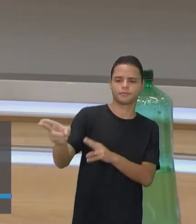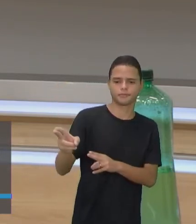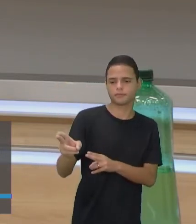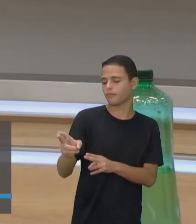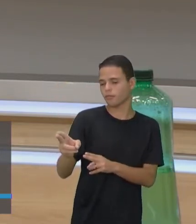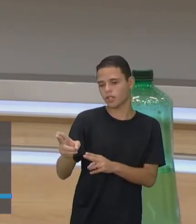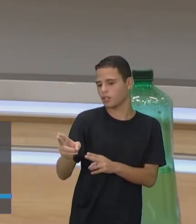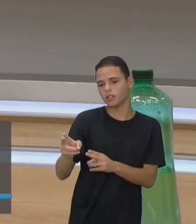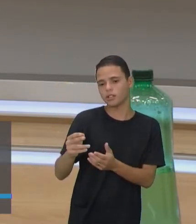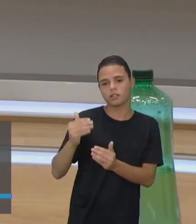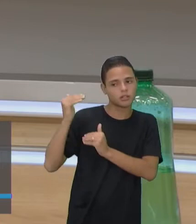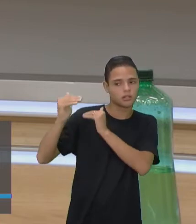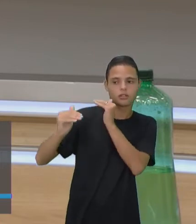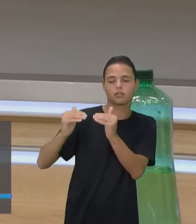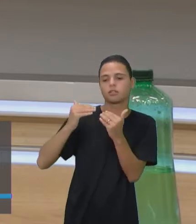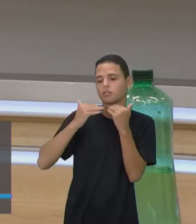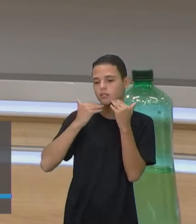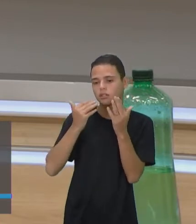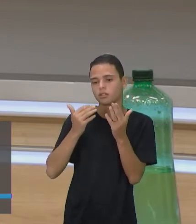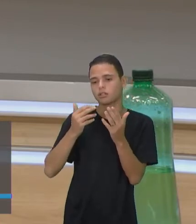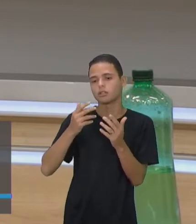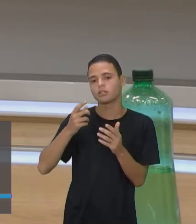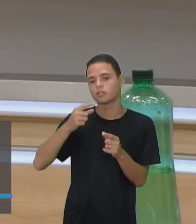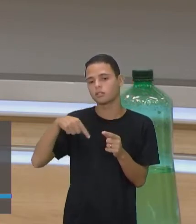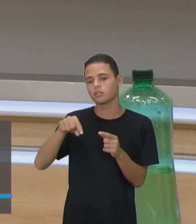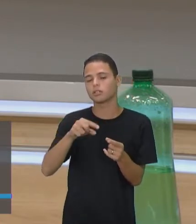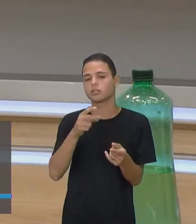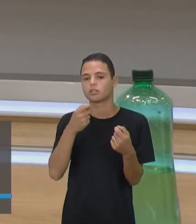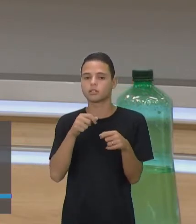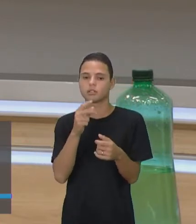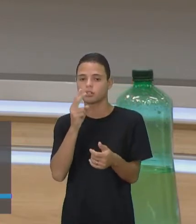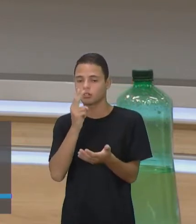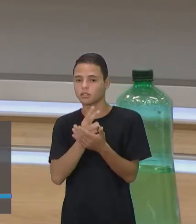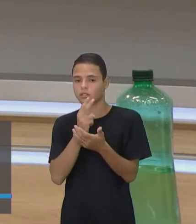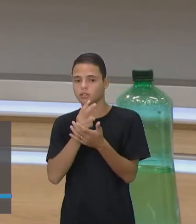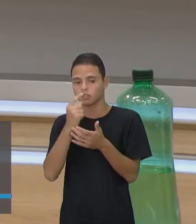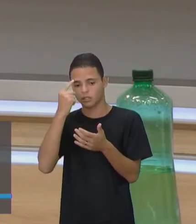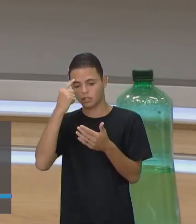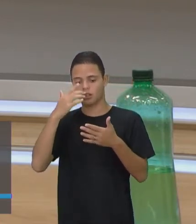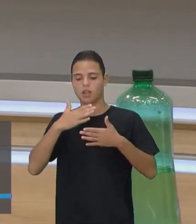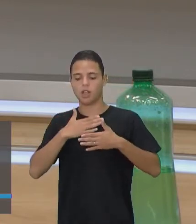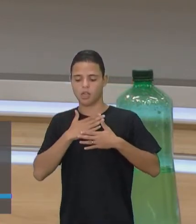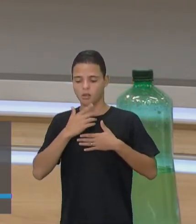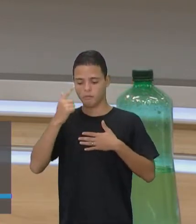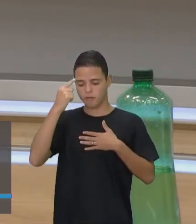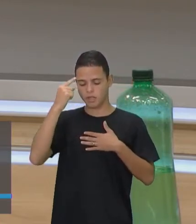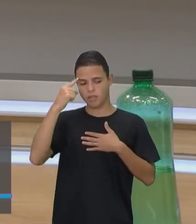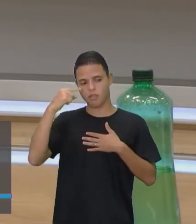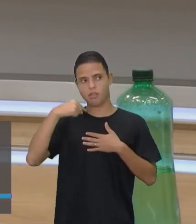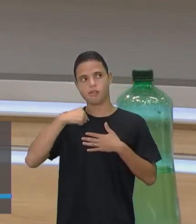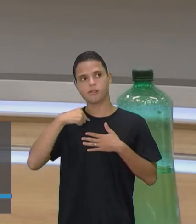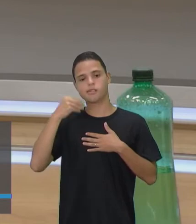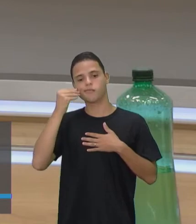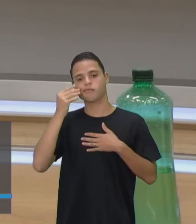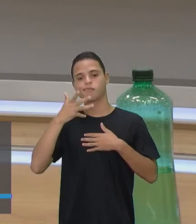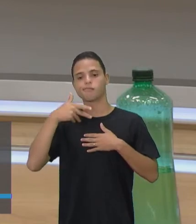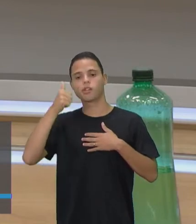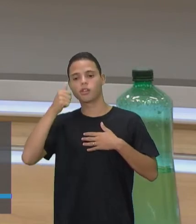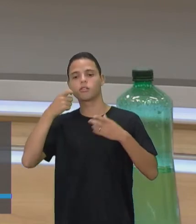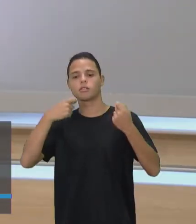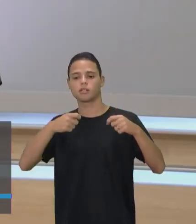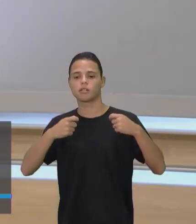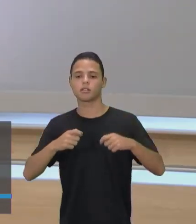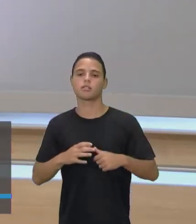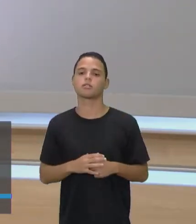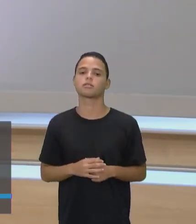A gente sempre tem que pensar em nós, o que a gente está fazendo para melhorar o mundo e também o que a gente está fazendo para as outras pessoas tentarem melhorar o mundo.